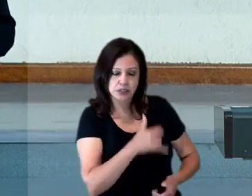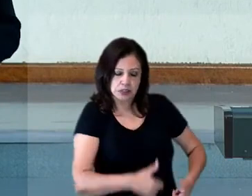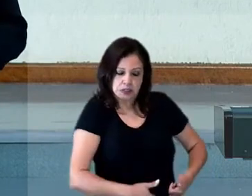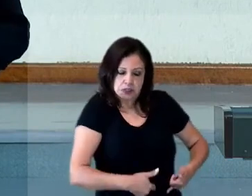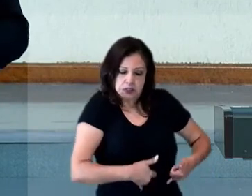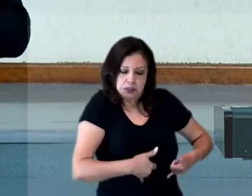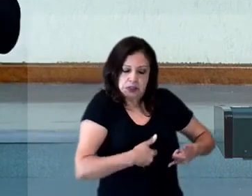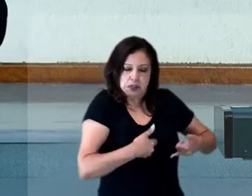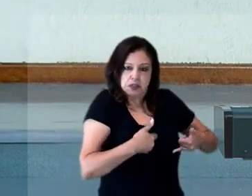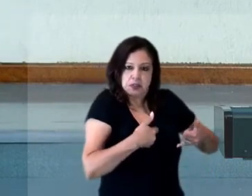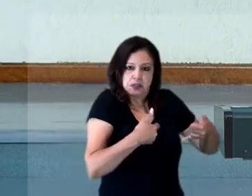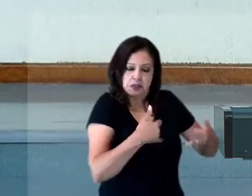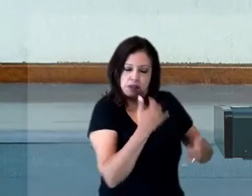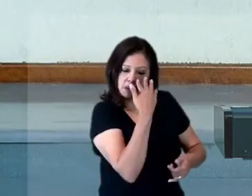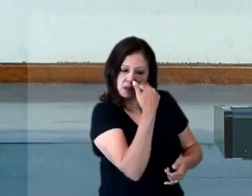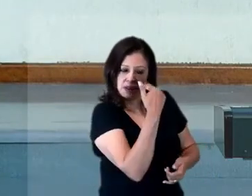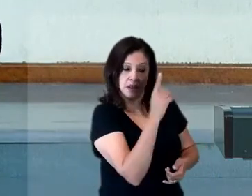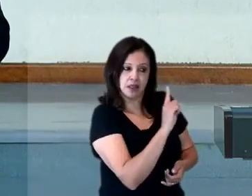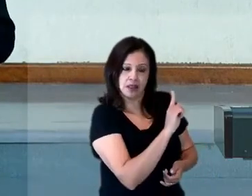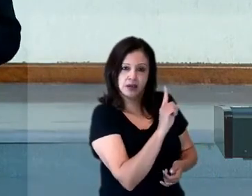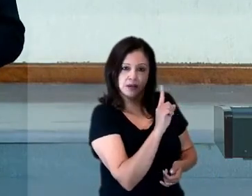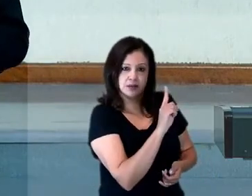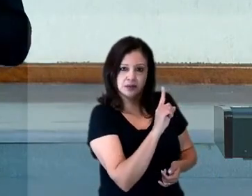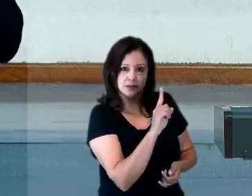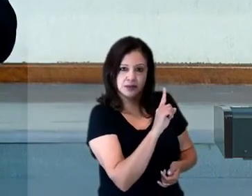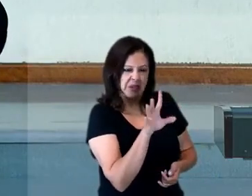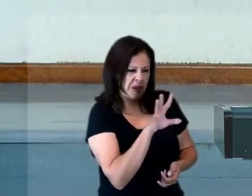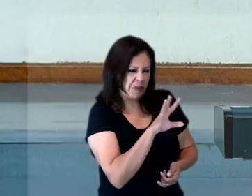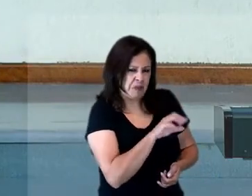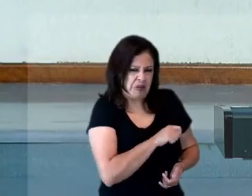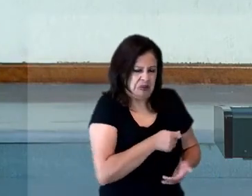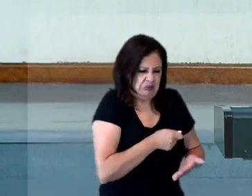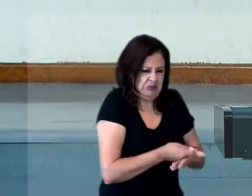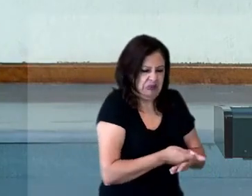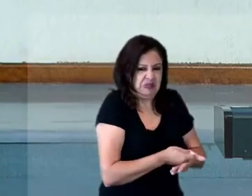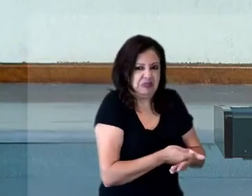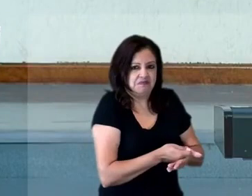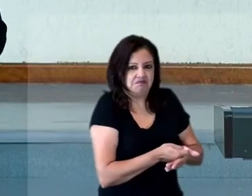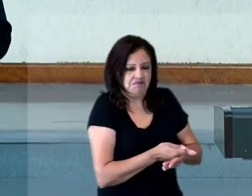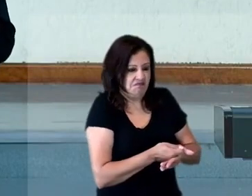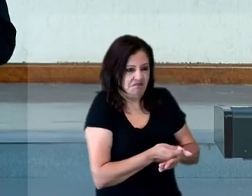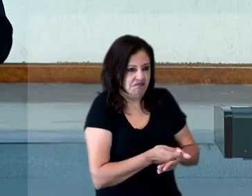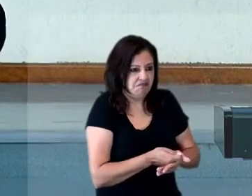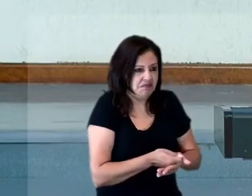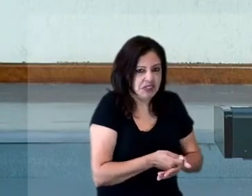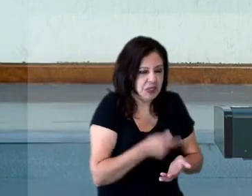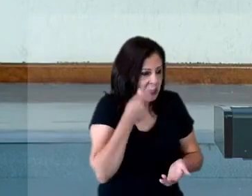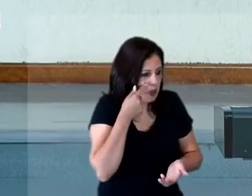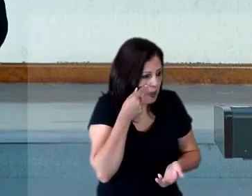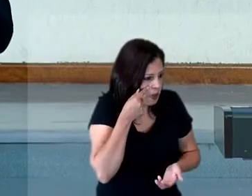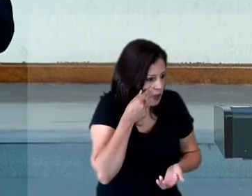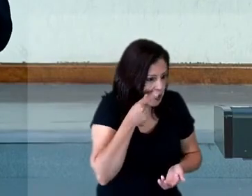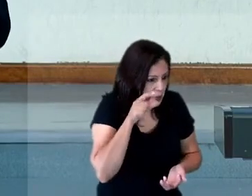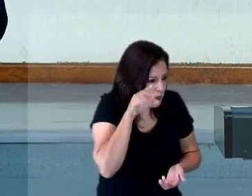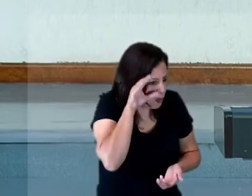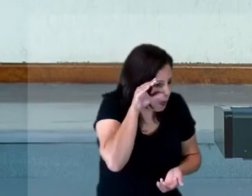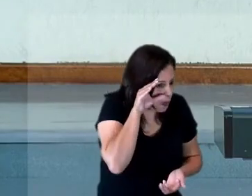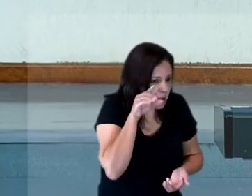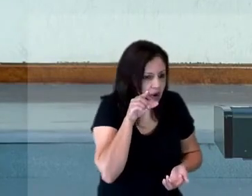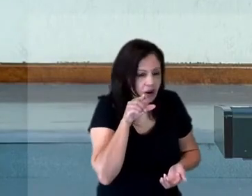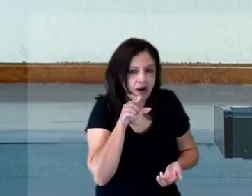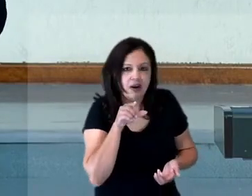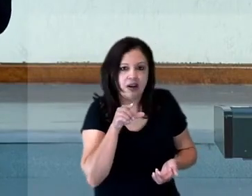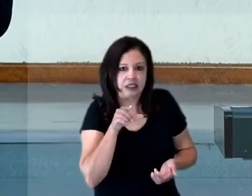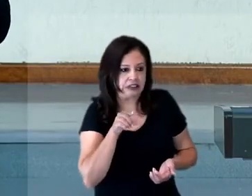orgulha. Um amor que não maltrata, que não procura interesses, não se ira facilmente.